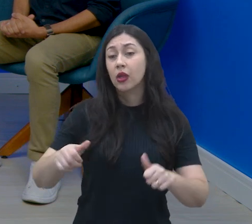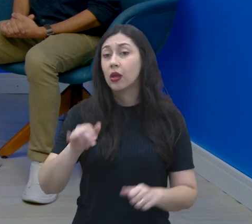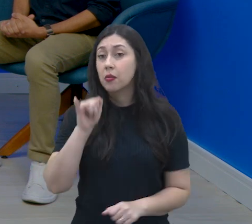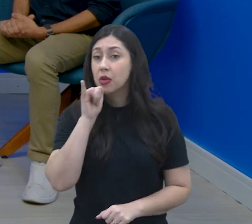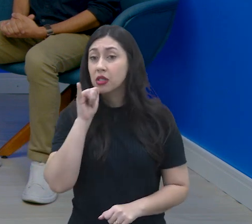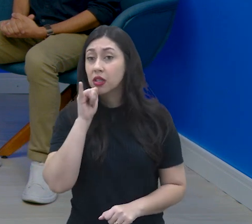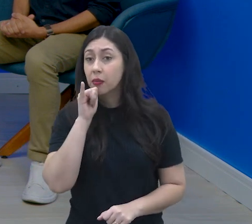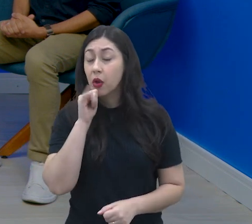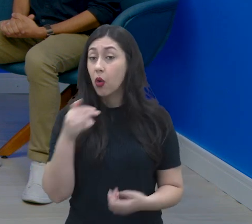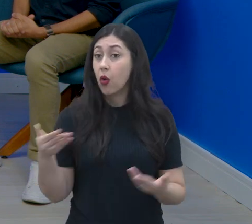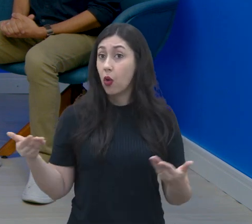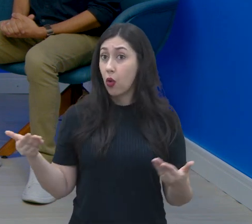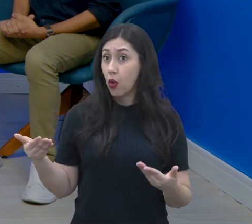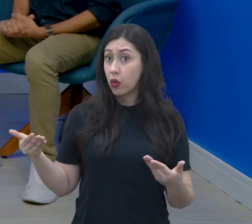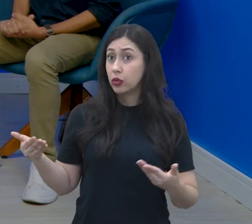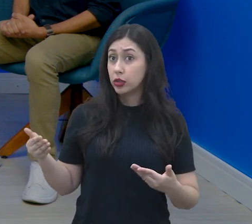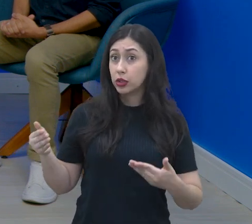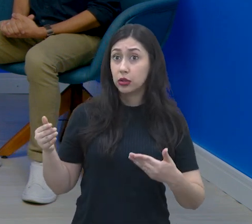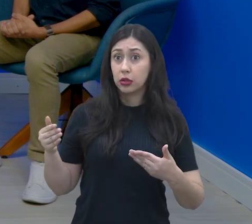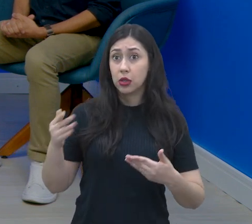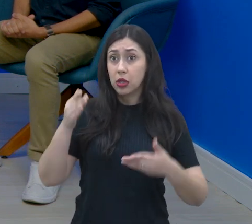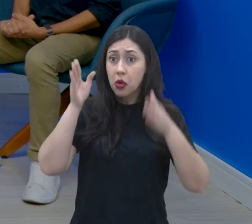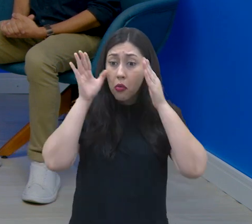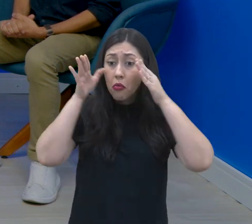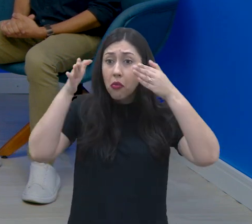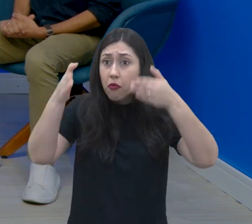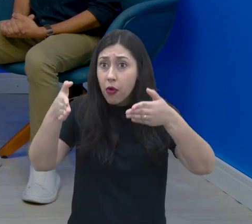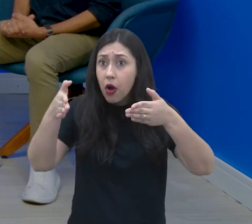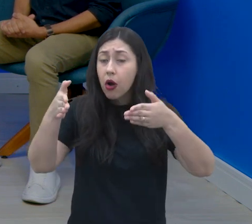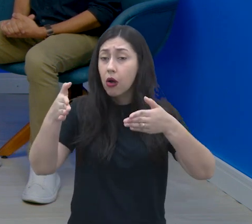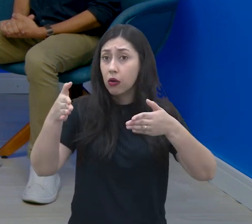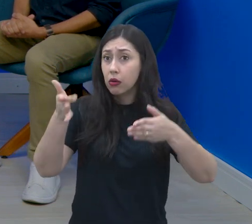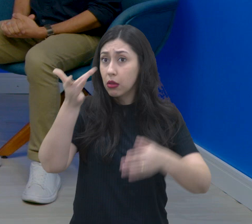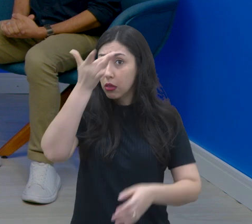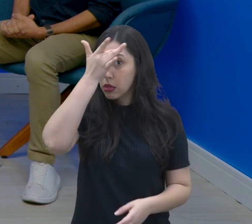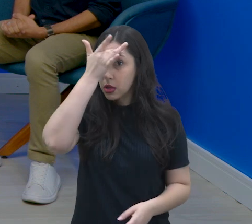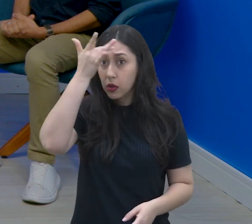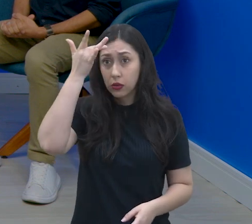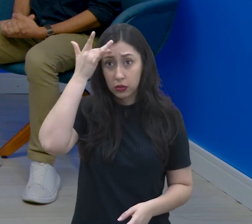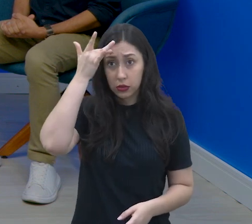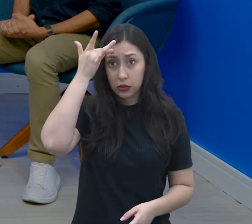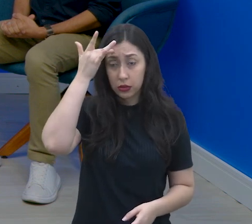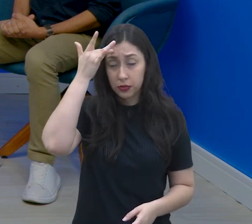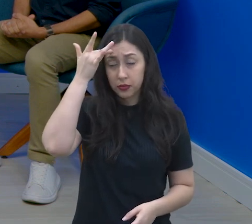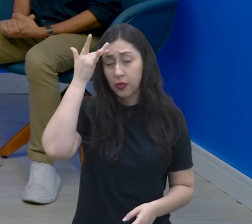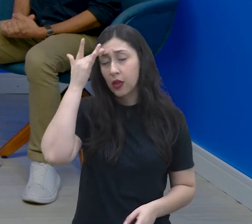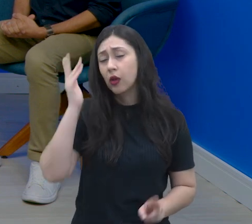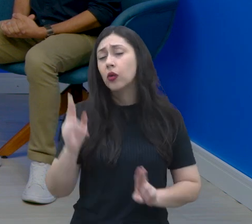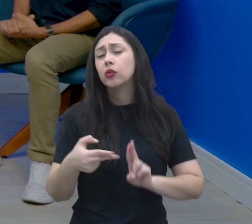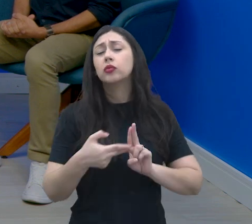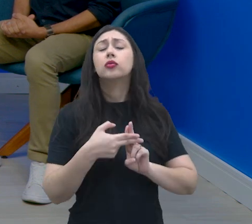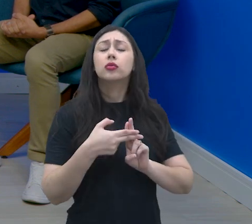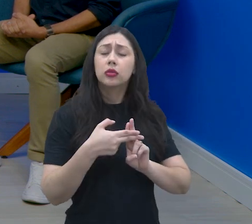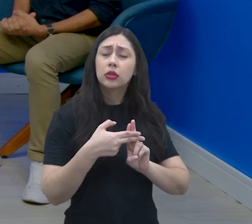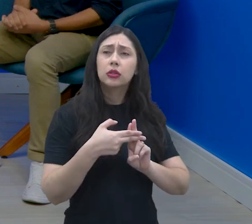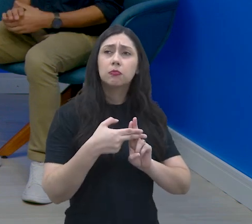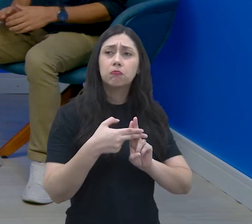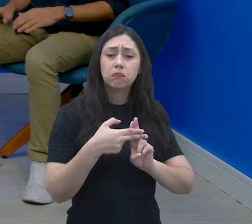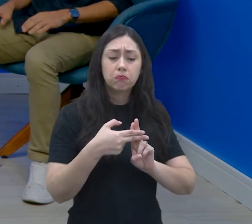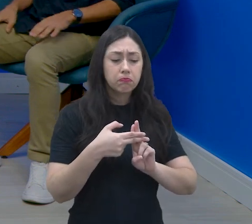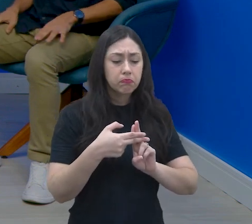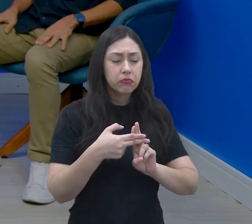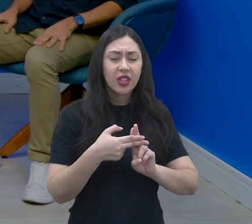por exemplo, existe uma preocupação muito grande com a saúde mental, emocional, por exemplo. O SUS também